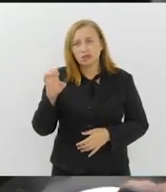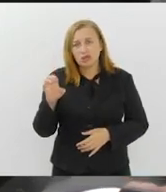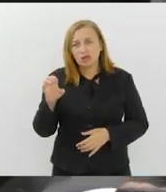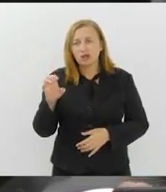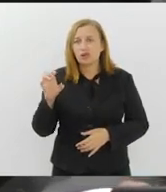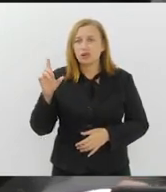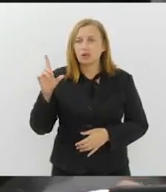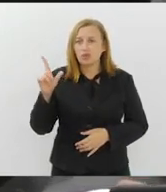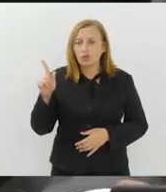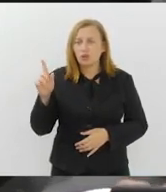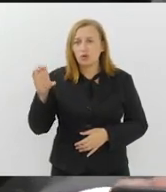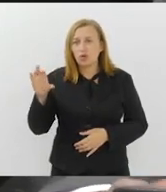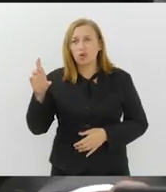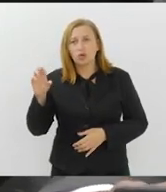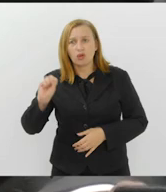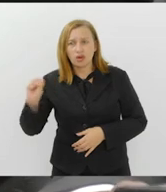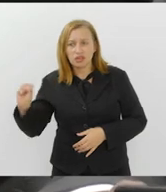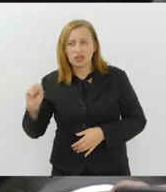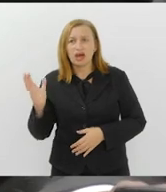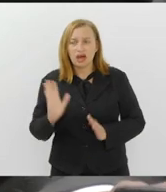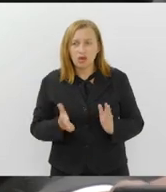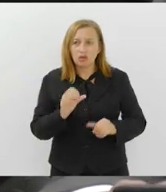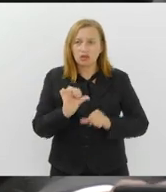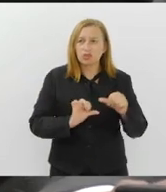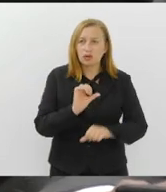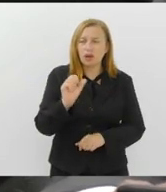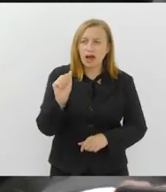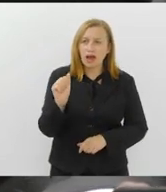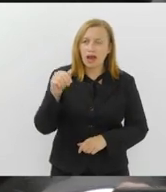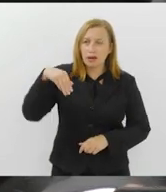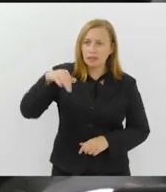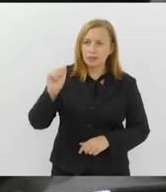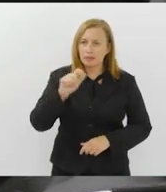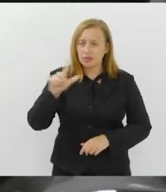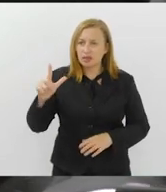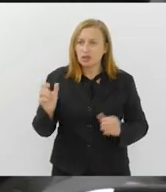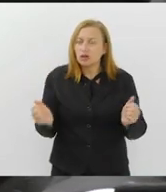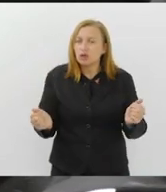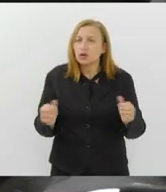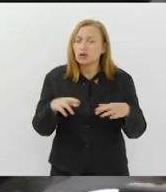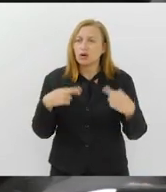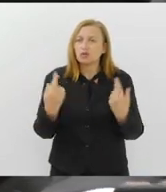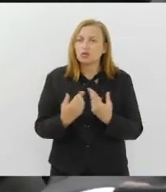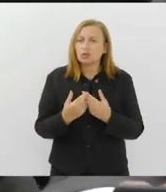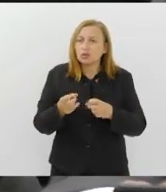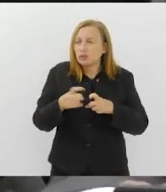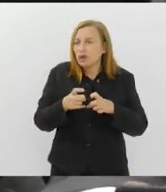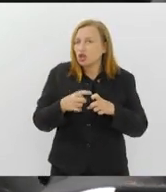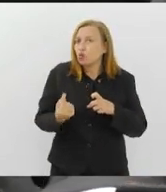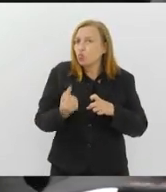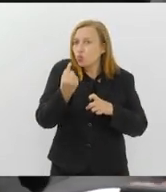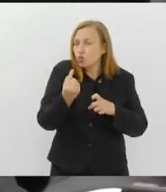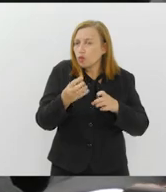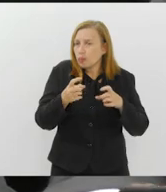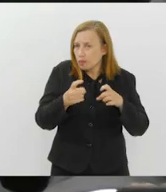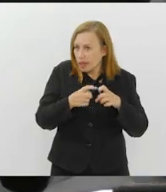porque eu sei que está fazendo uma junta médica onde o médico da junta médica da